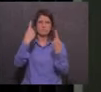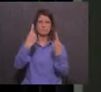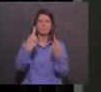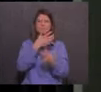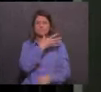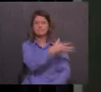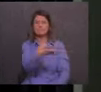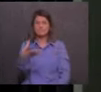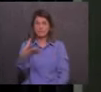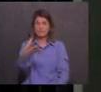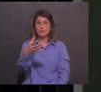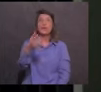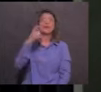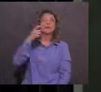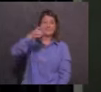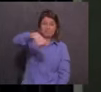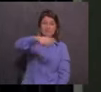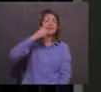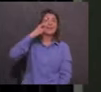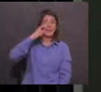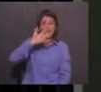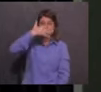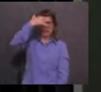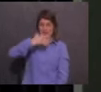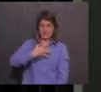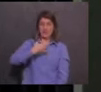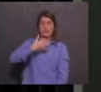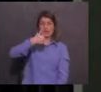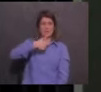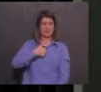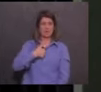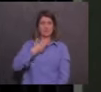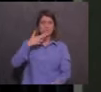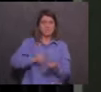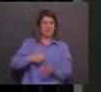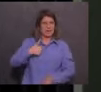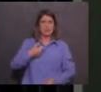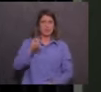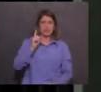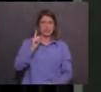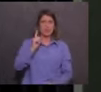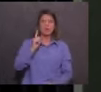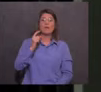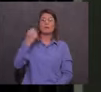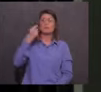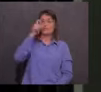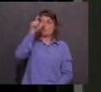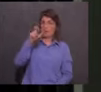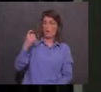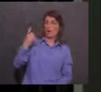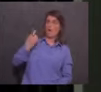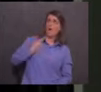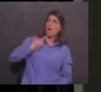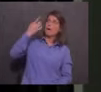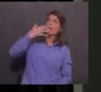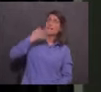quem acredita em mim, não é em mim que acredita, mas naquele que me enviou, e